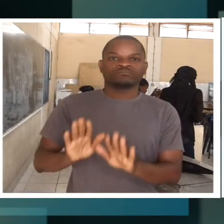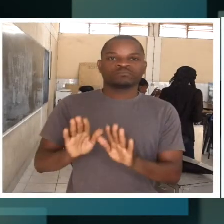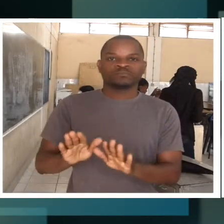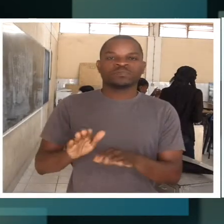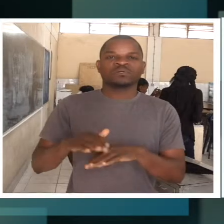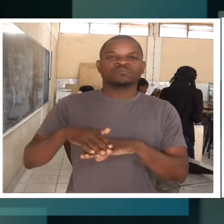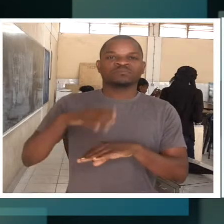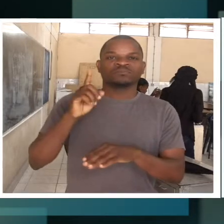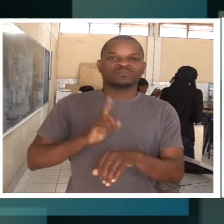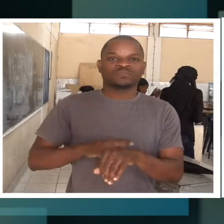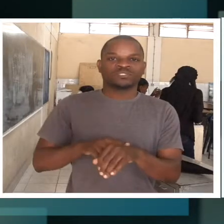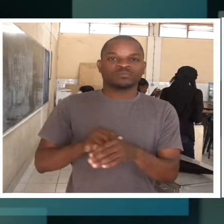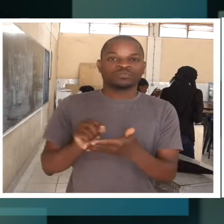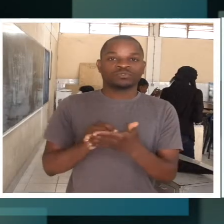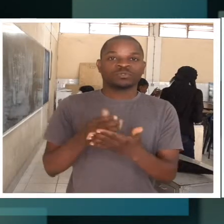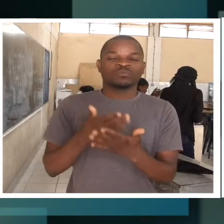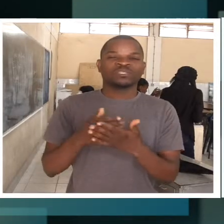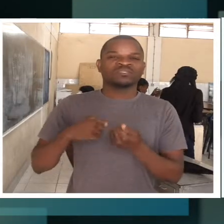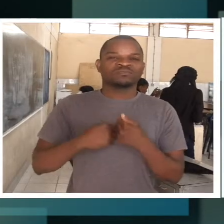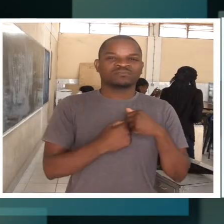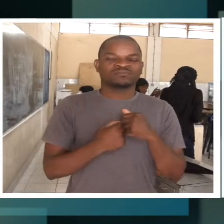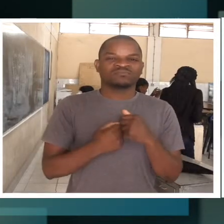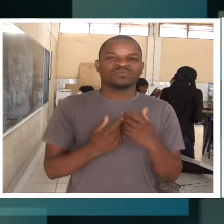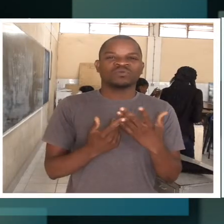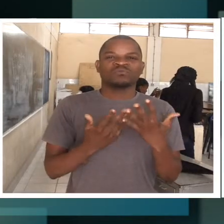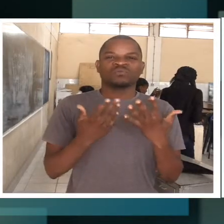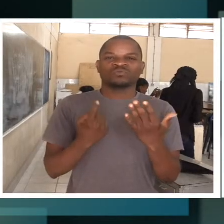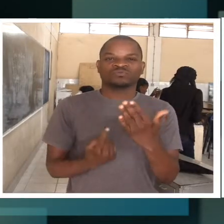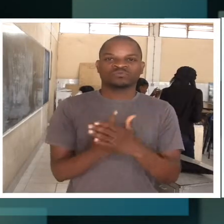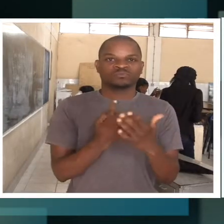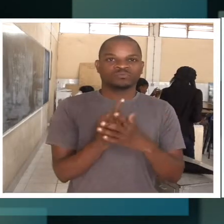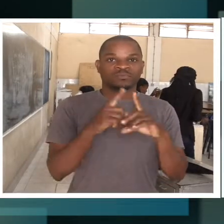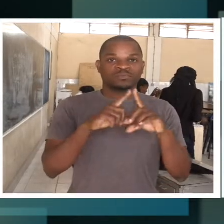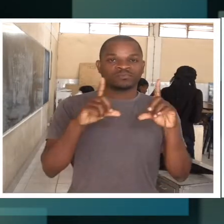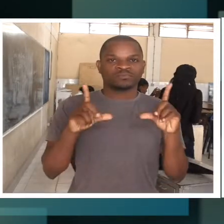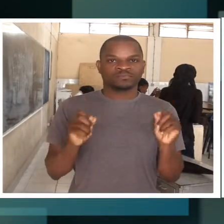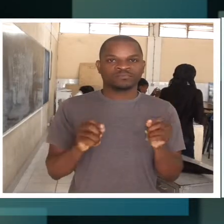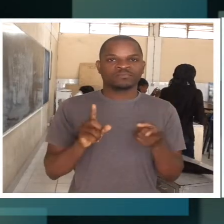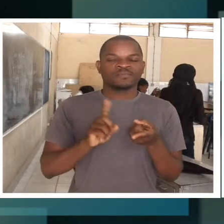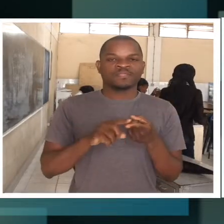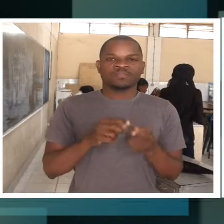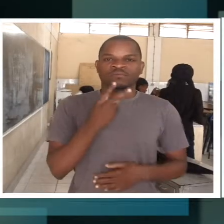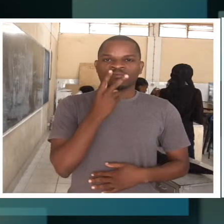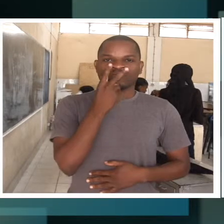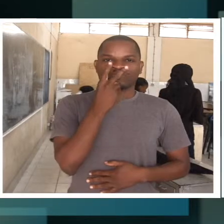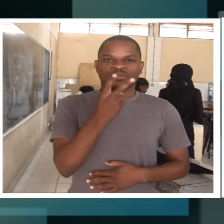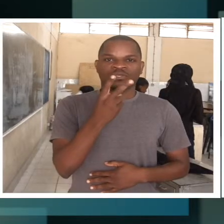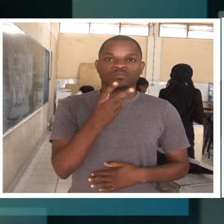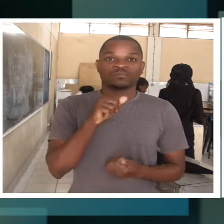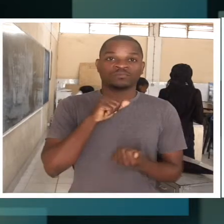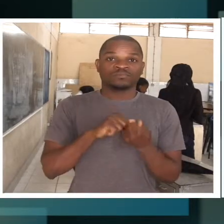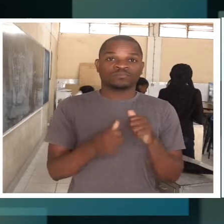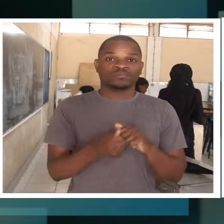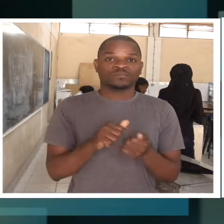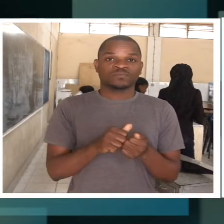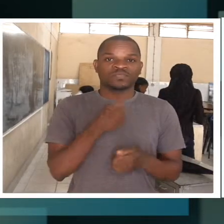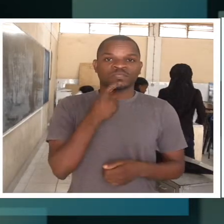retenção da rapariga na escola, que é um desafio muito grande, devido a vários fatores. E também